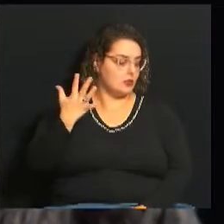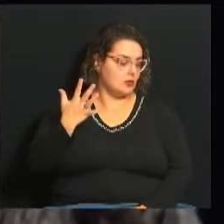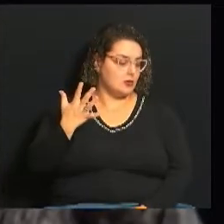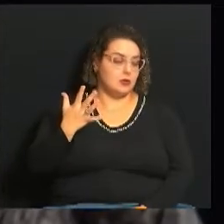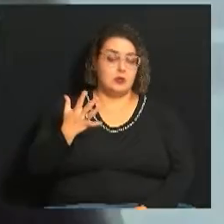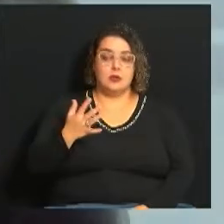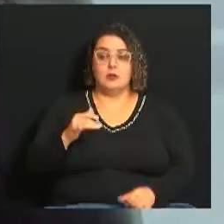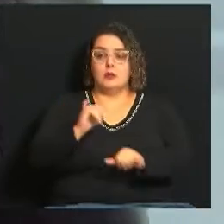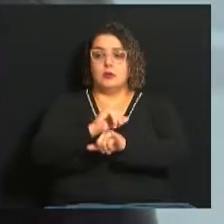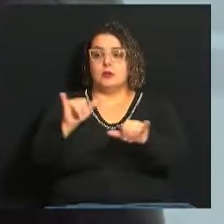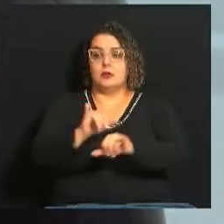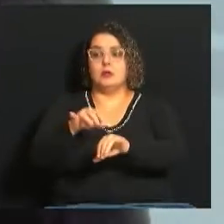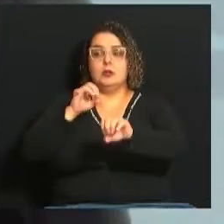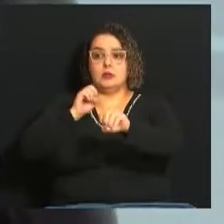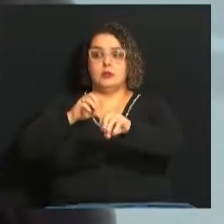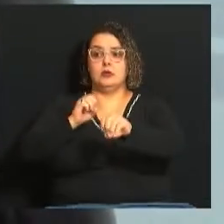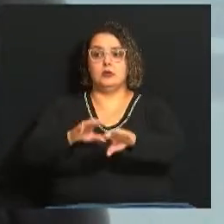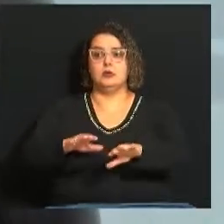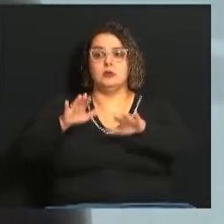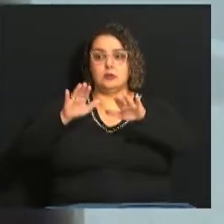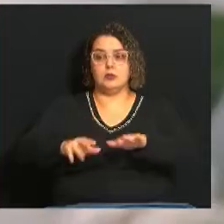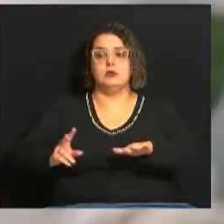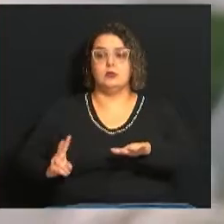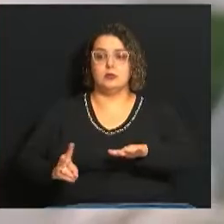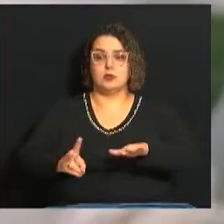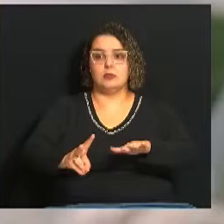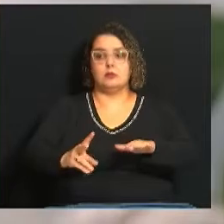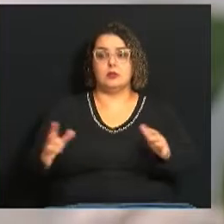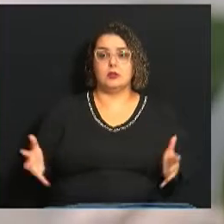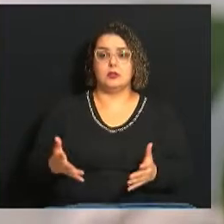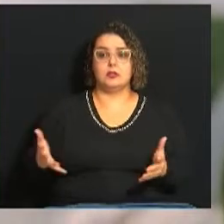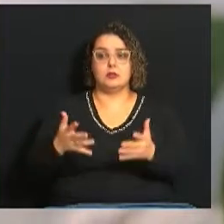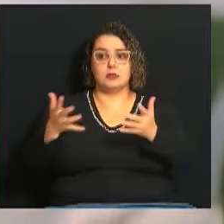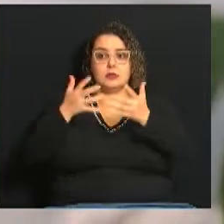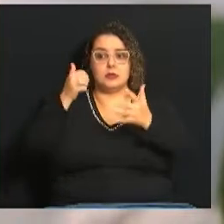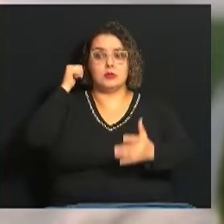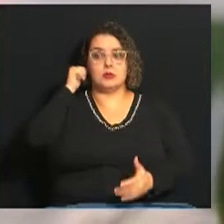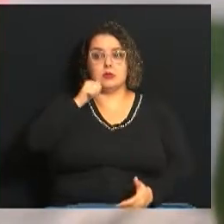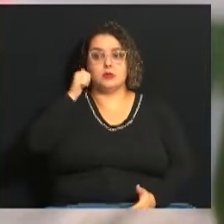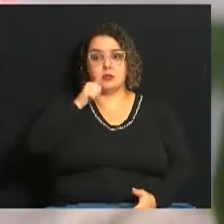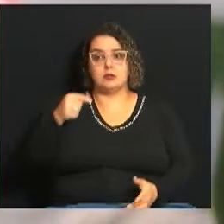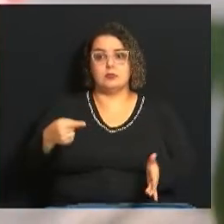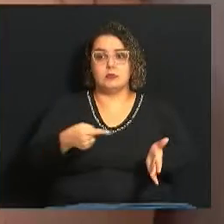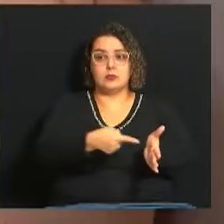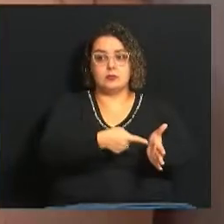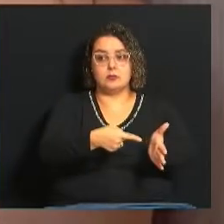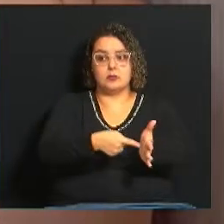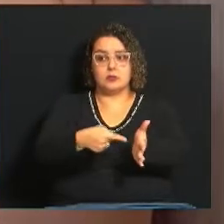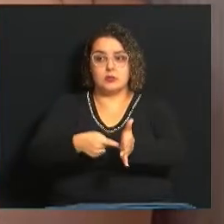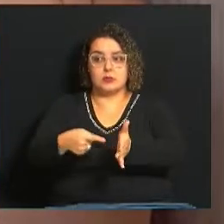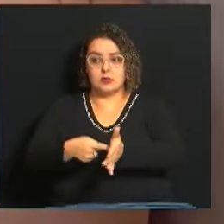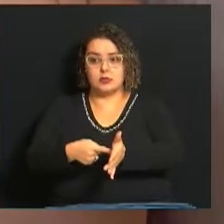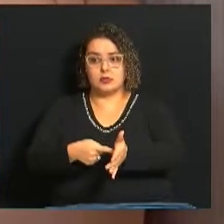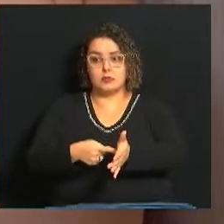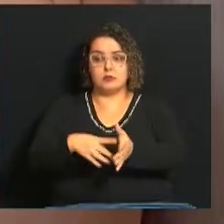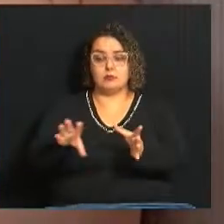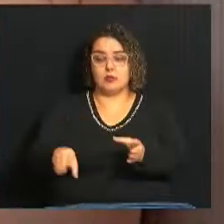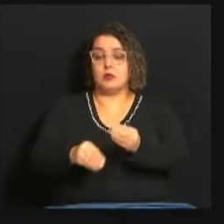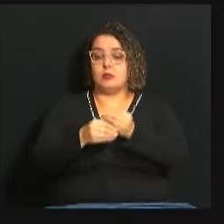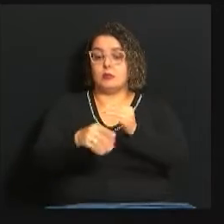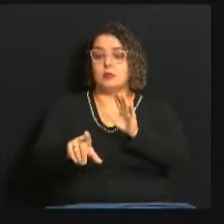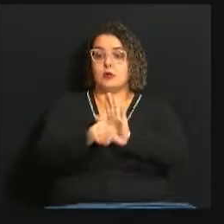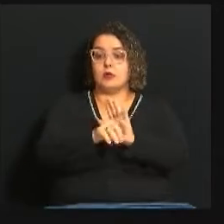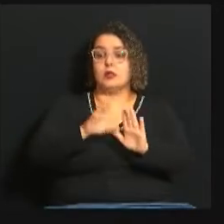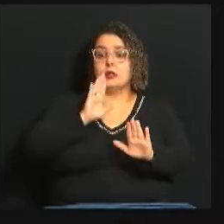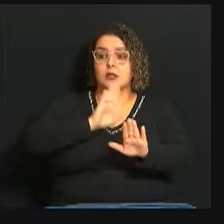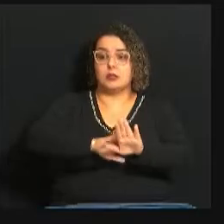campanhas educativas permanentes para incentivar que as mulheres denunciem. Já para implementar a lei na prática